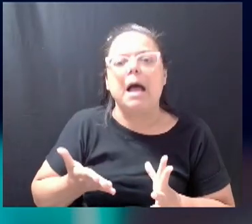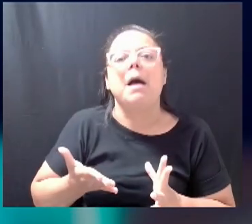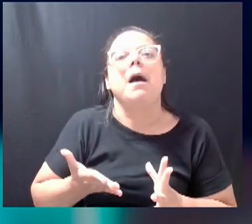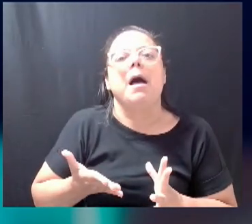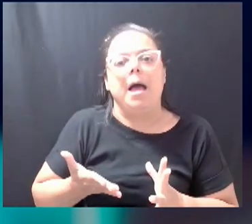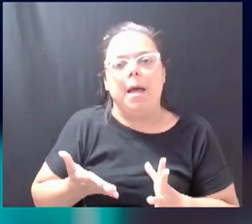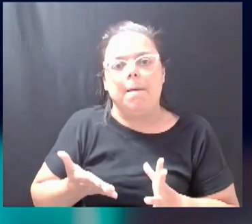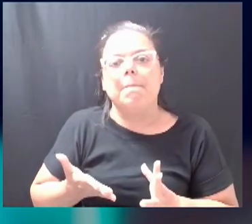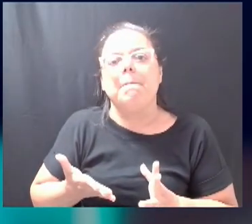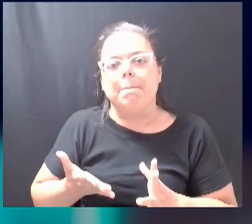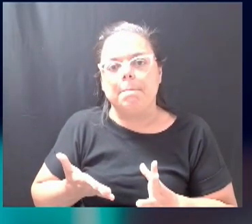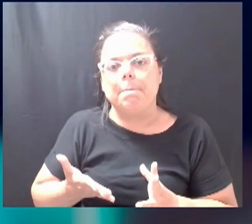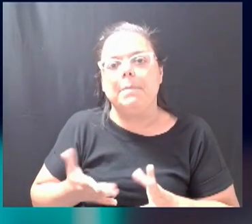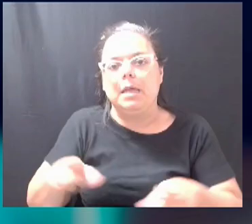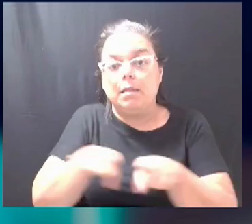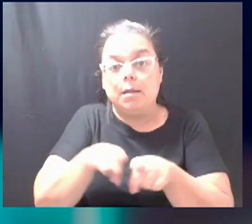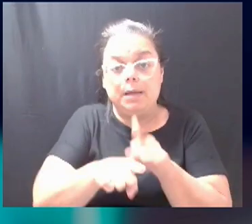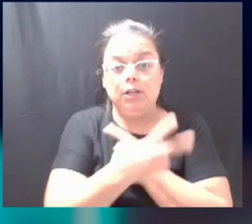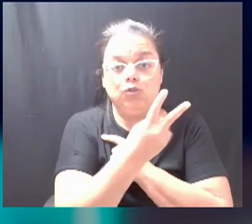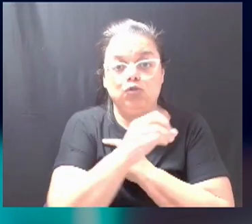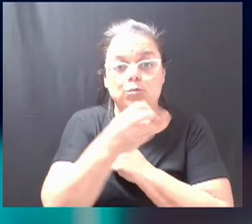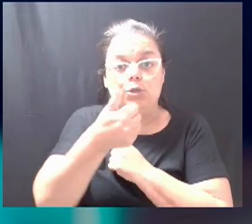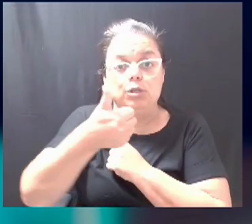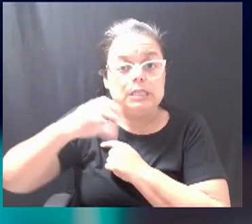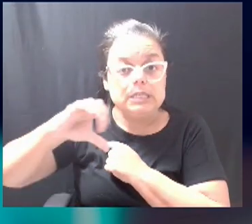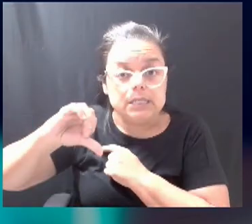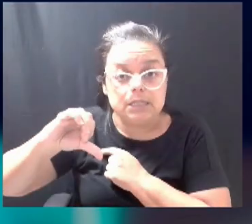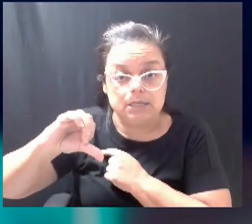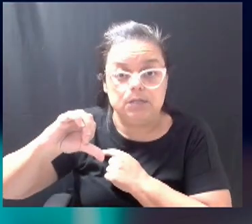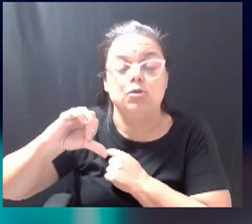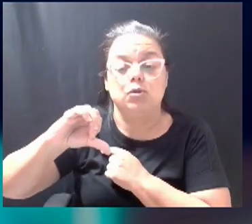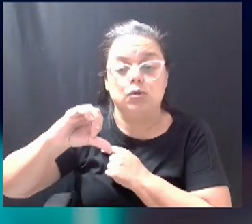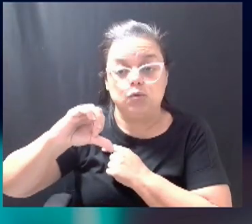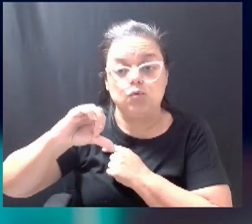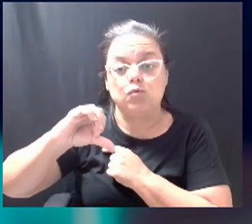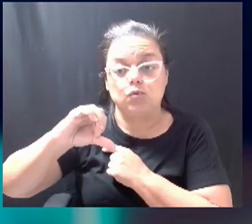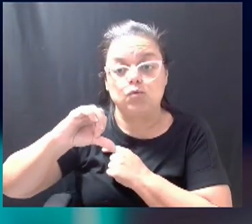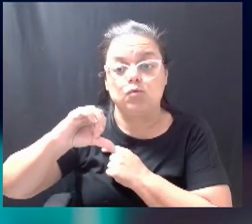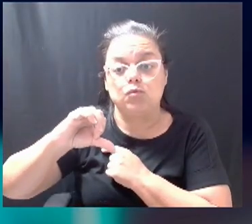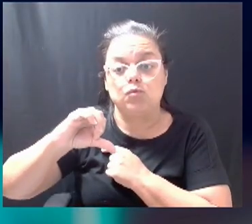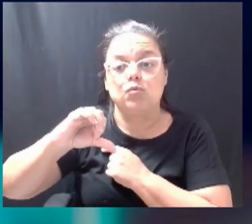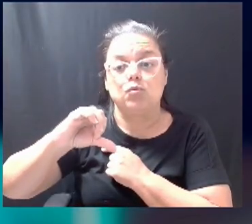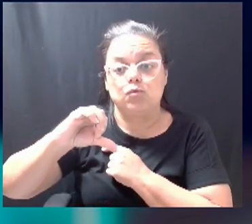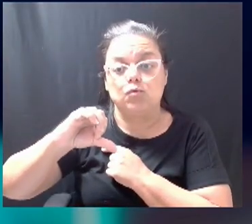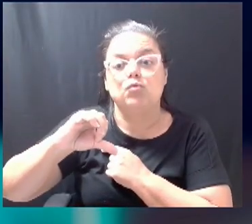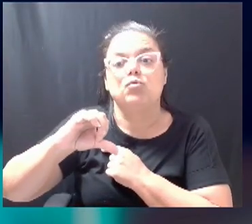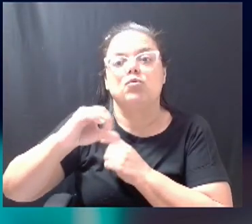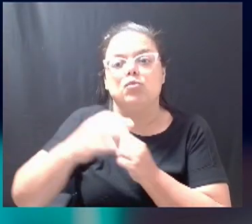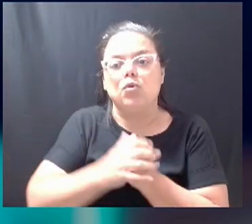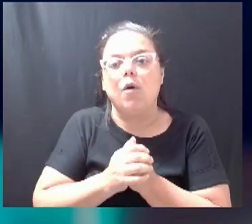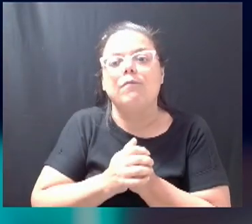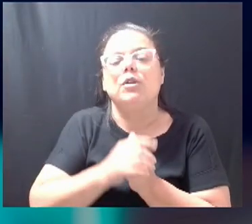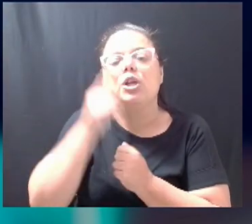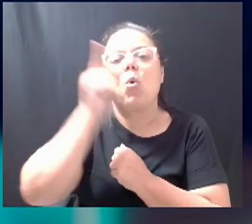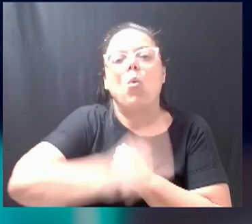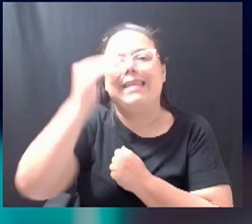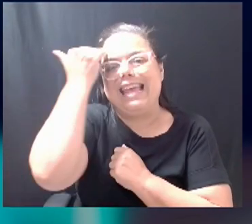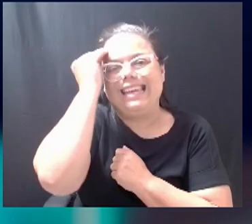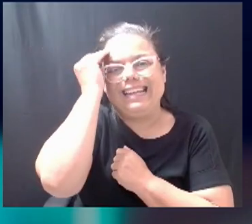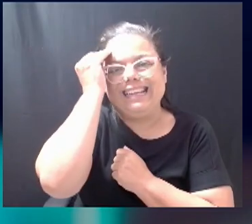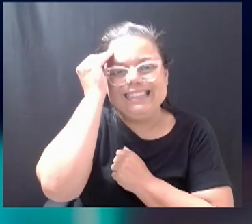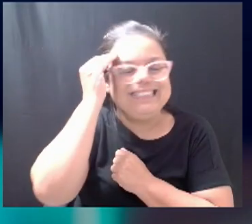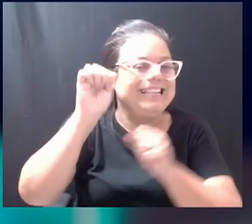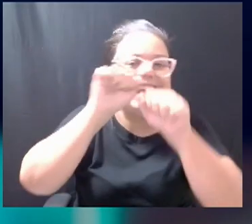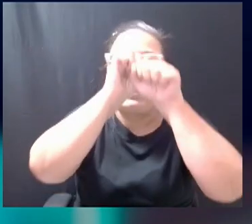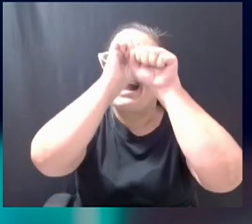desde 2019. Então, não é todo fonoaudiólogo que entende de gagueira, ou sabe atender, ou dá o devido